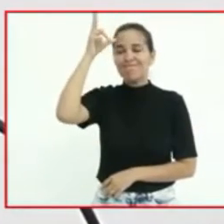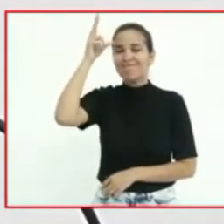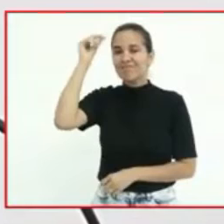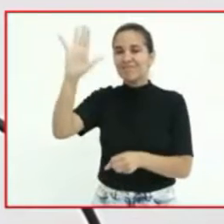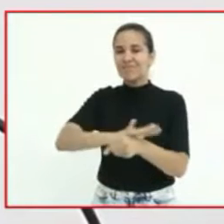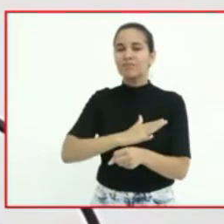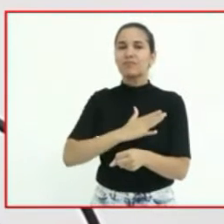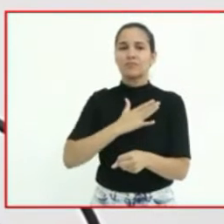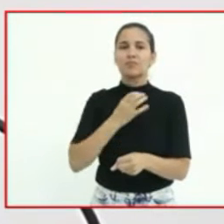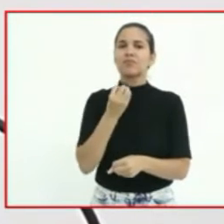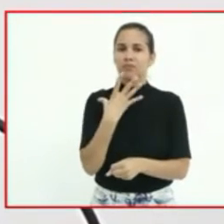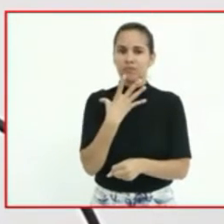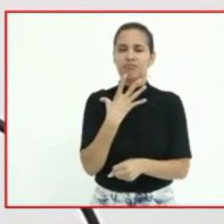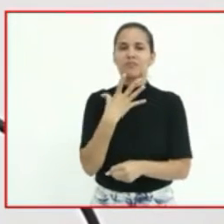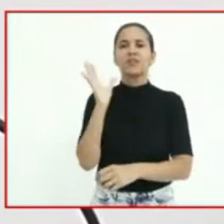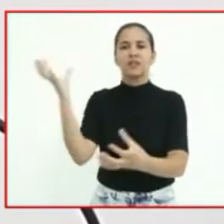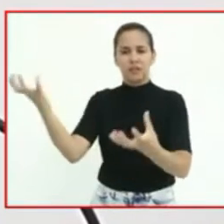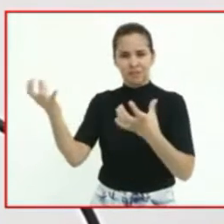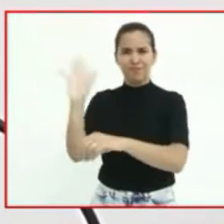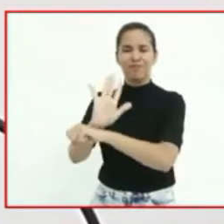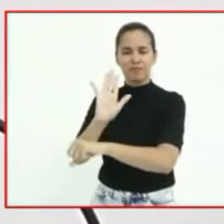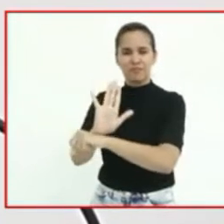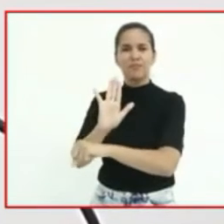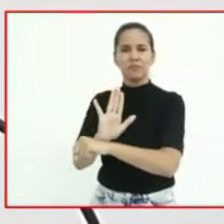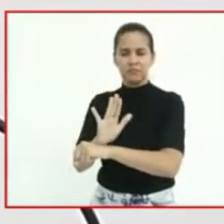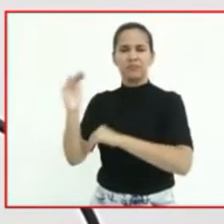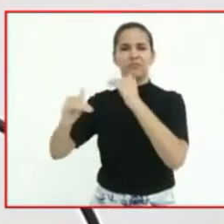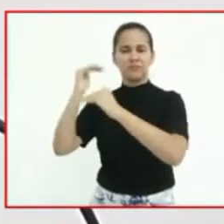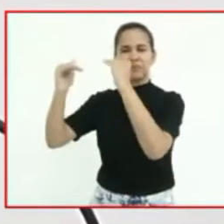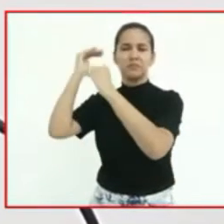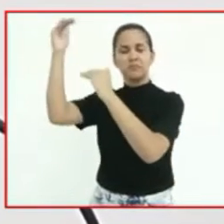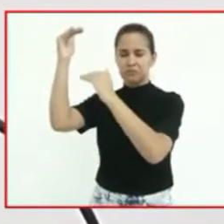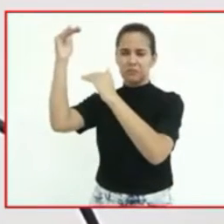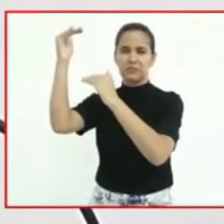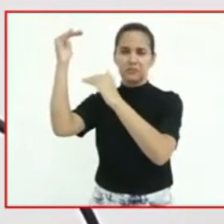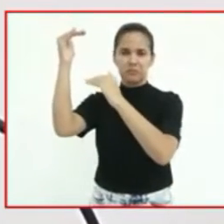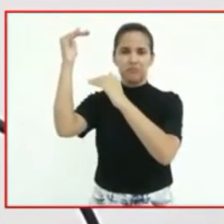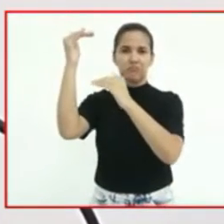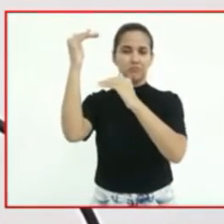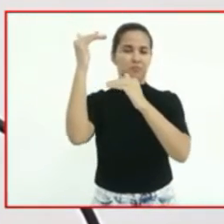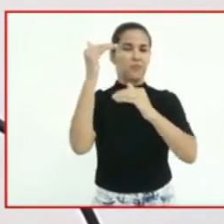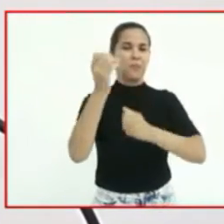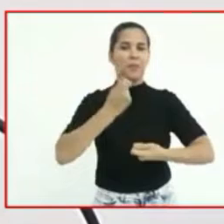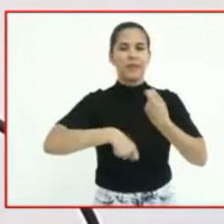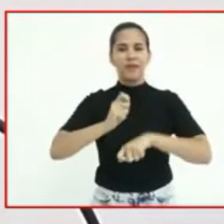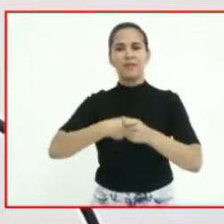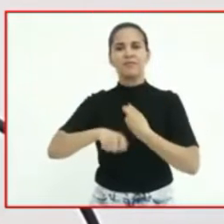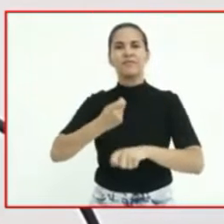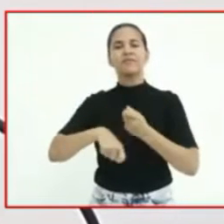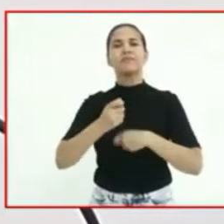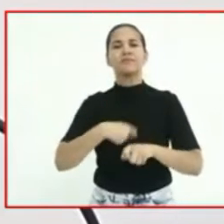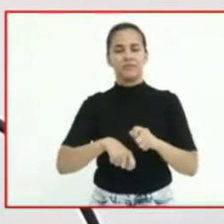pessoas boas. Pessoas que querem ajudar a administração. Nós pegamos 7 vereadores aqui e fomos lá falar com o